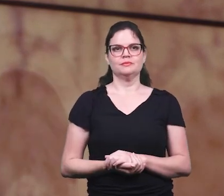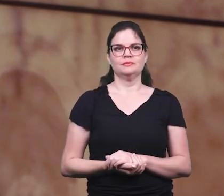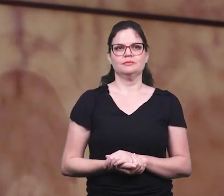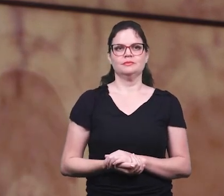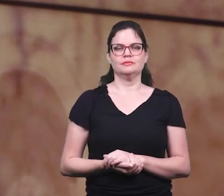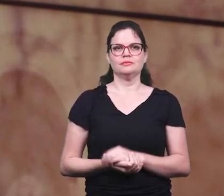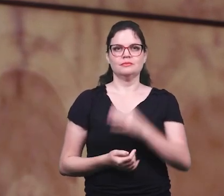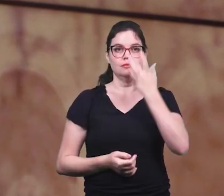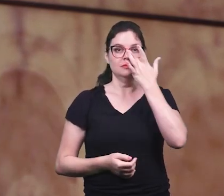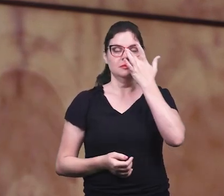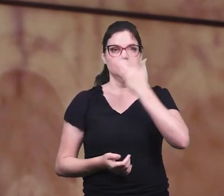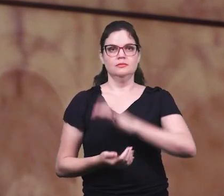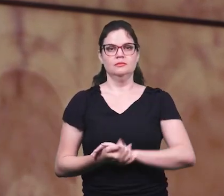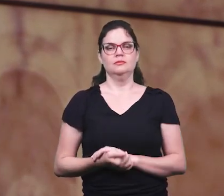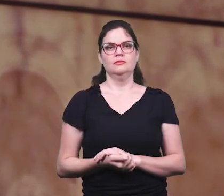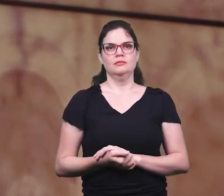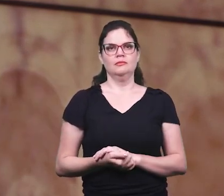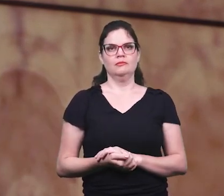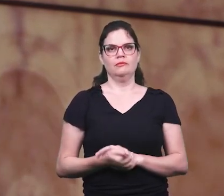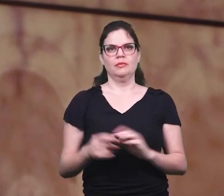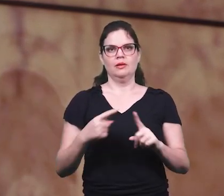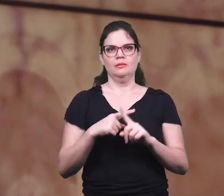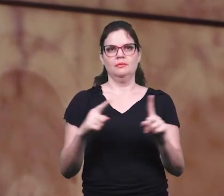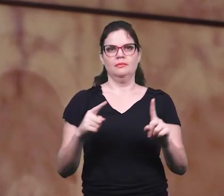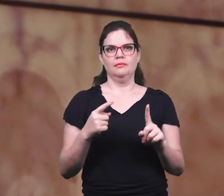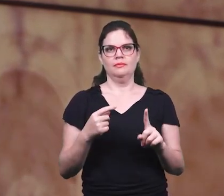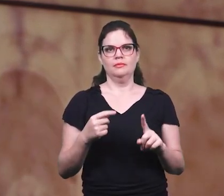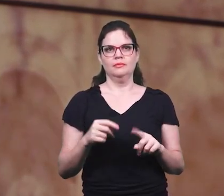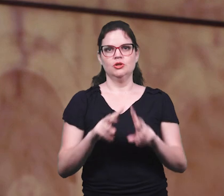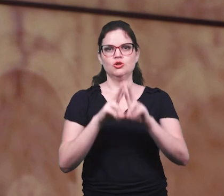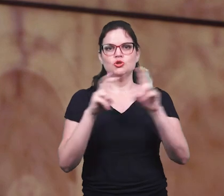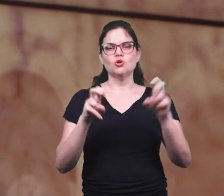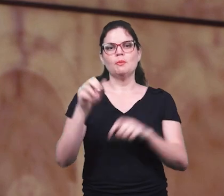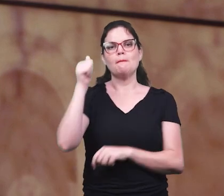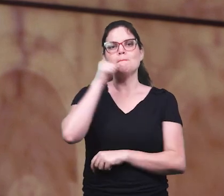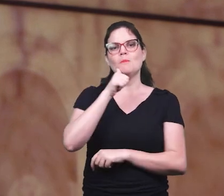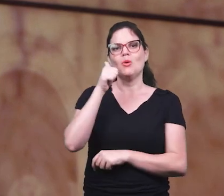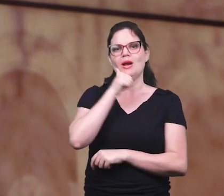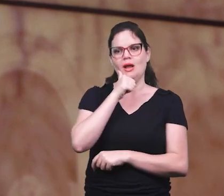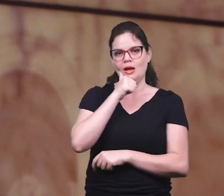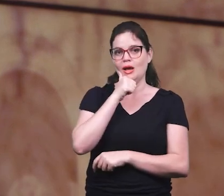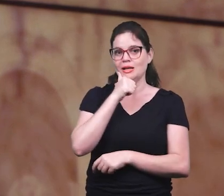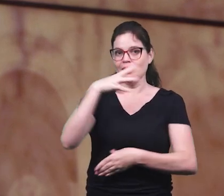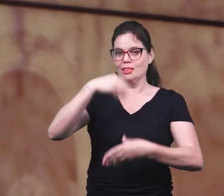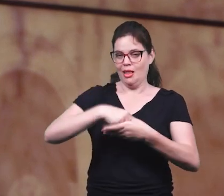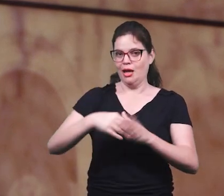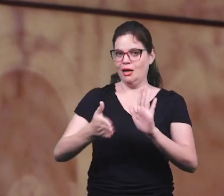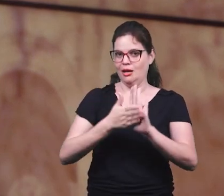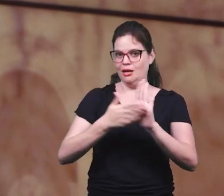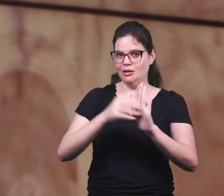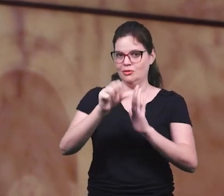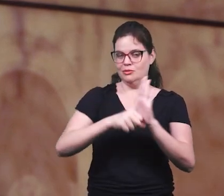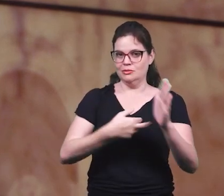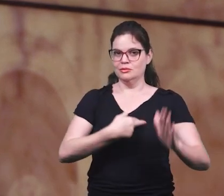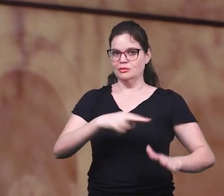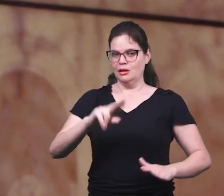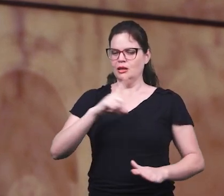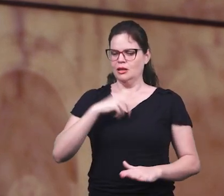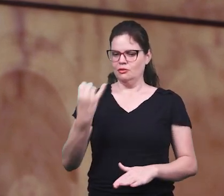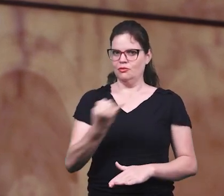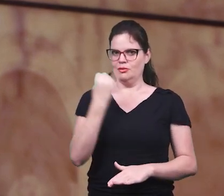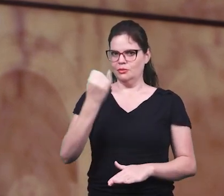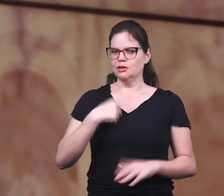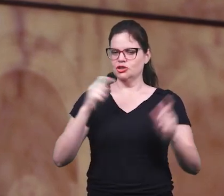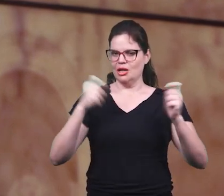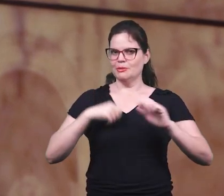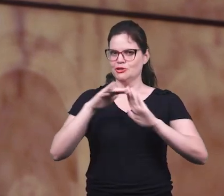talvez, eu acho que, se houver oportunidade, quem sabe, a gente faz um programa só sobre as mulheres da Reforma. Teve mulheres que foram fundamentais na Reforma